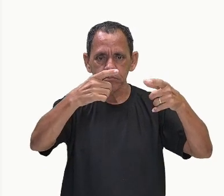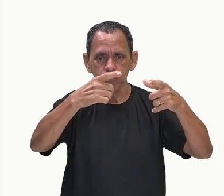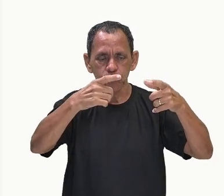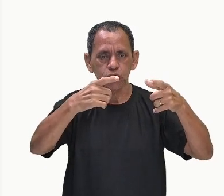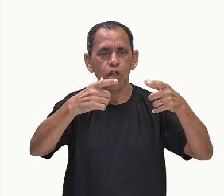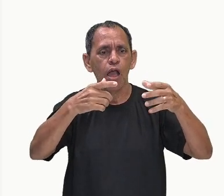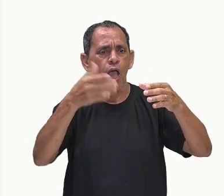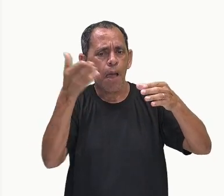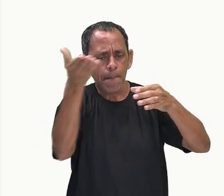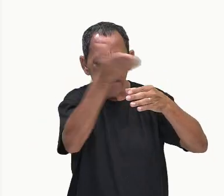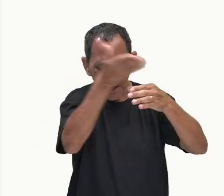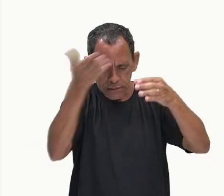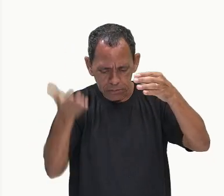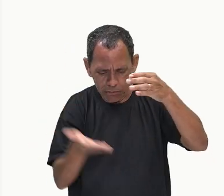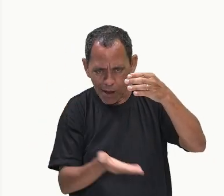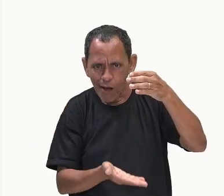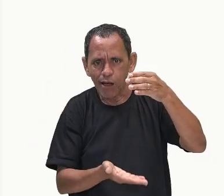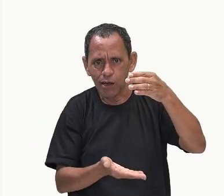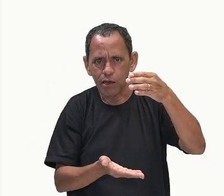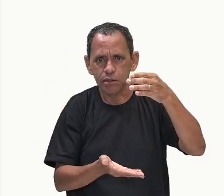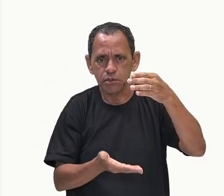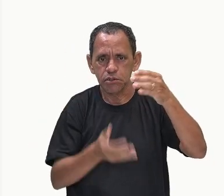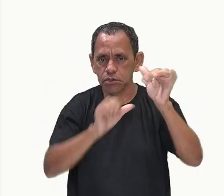a gente troca então a base por